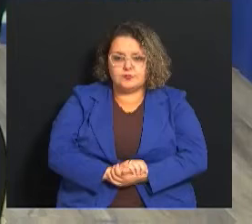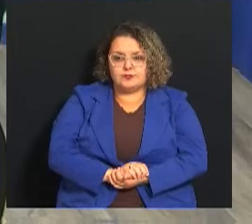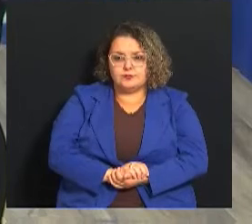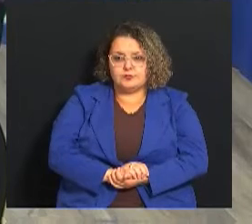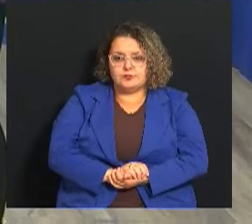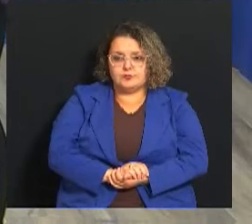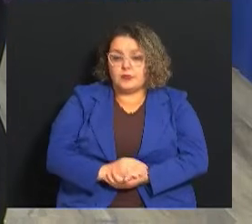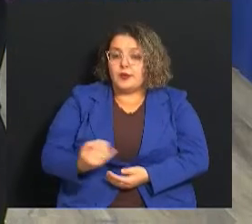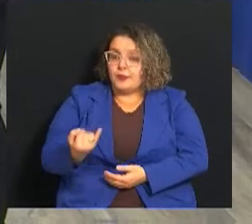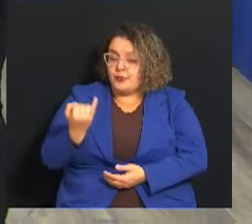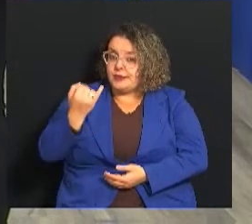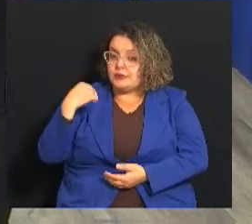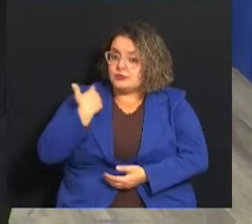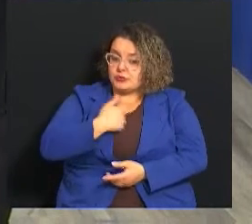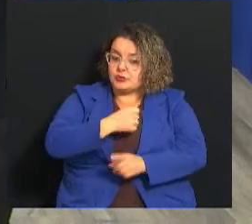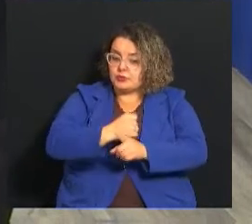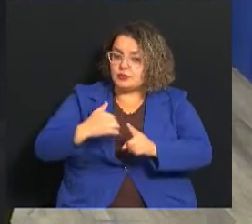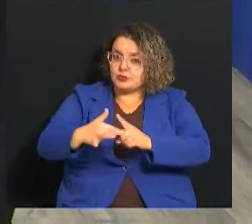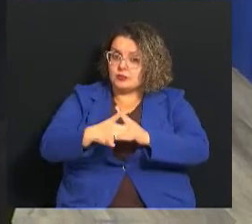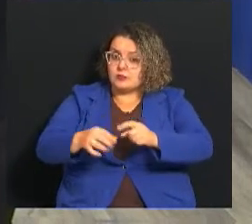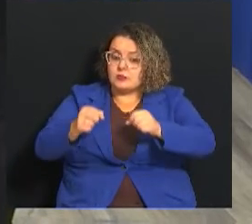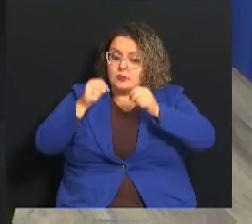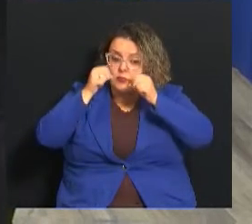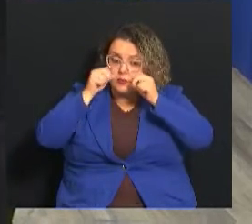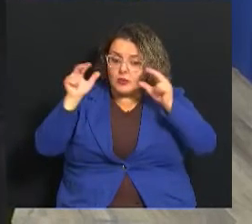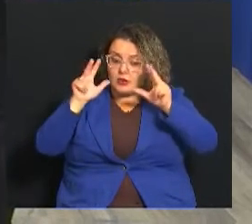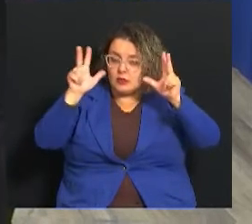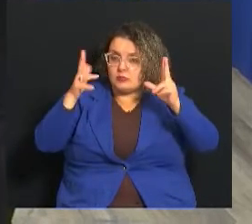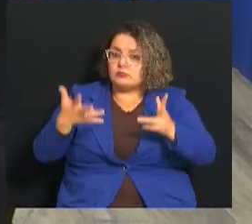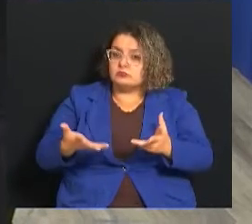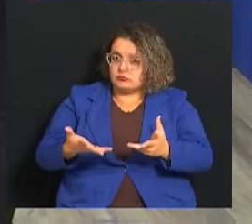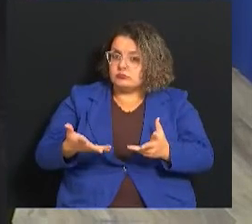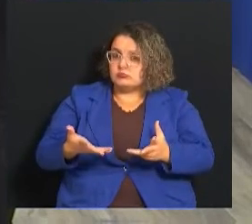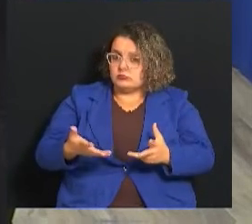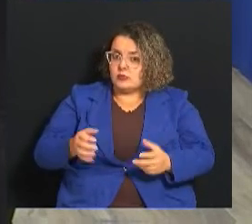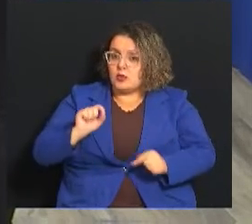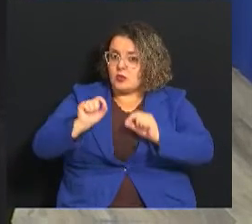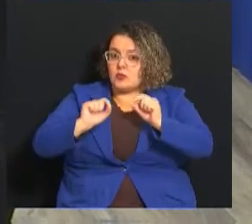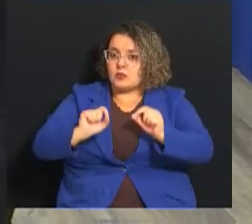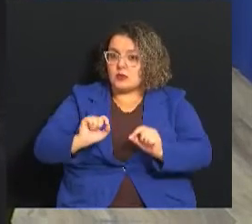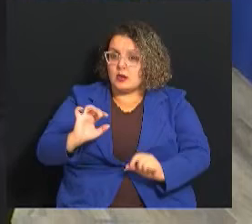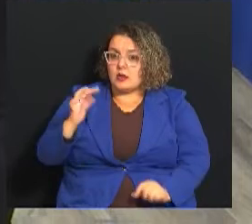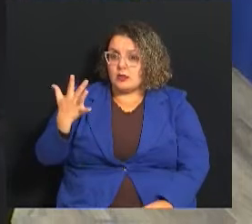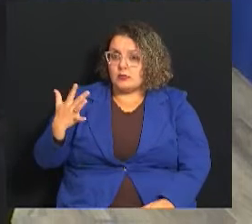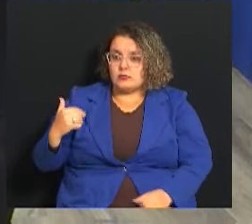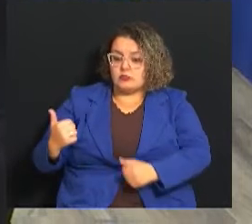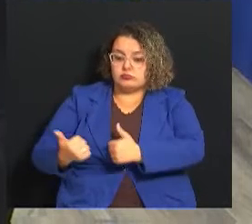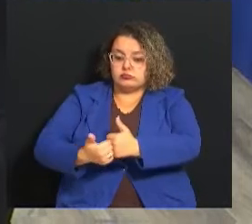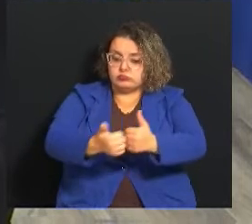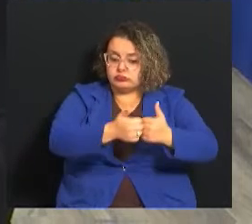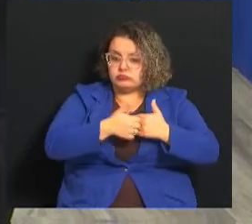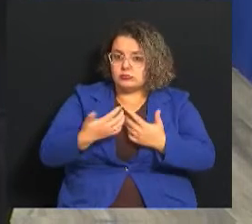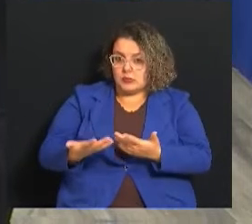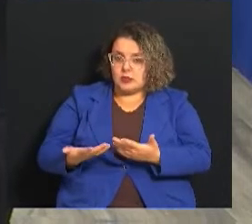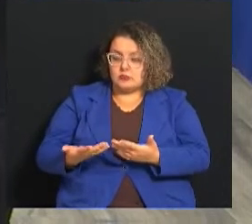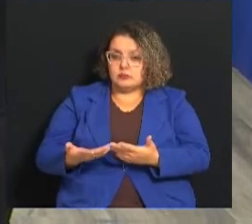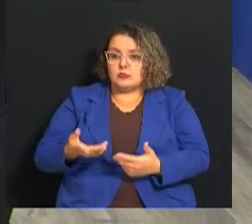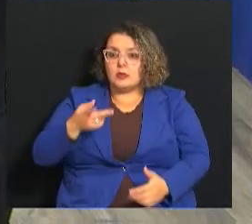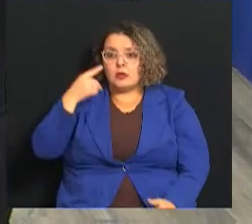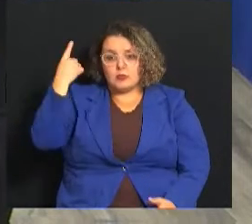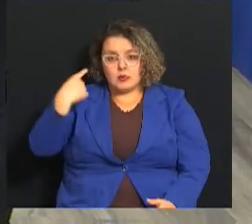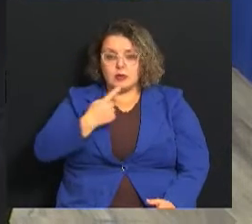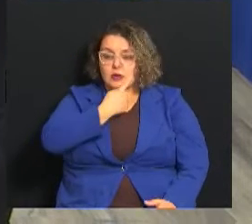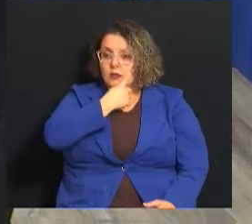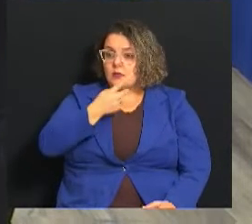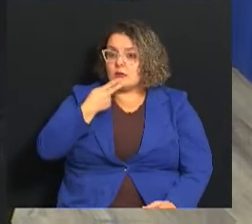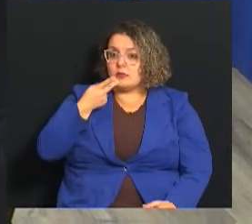sociedade precisamos ficar sempre atentos, né, ao que acontece ao nosso redor. Mirna Abreu, a gente fala agora sobre uma